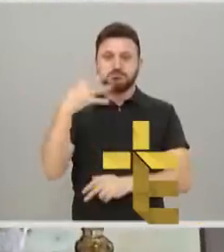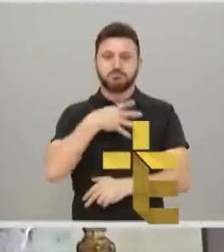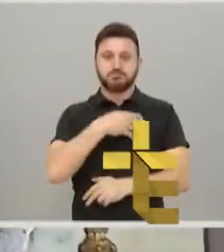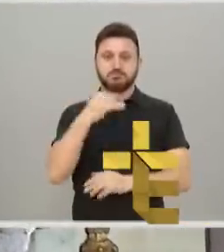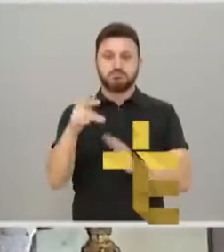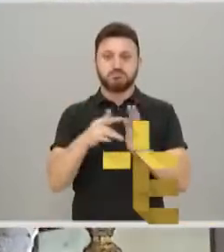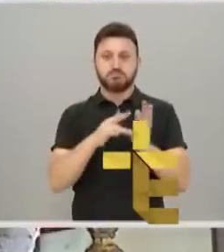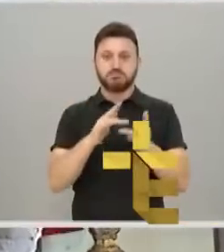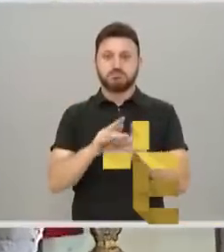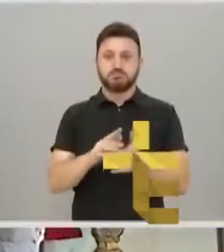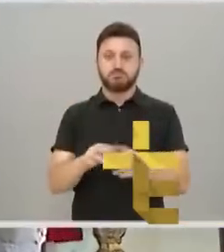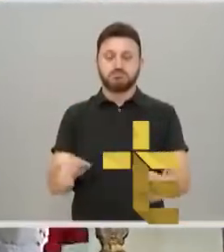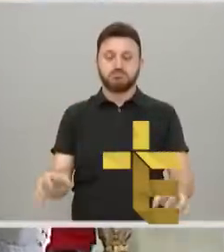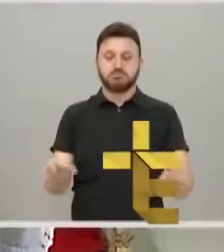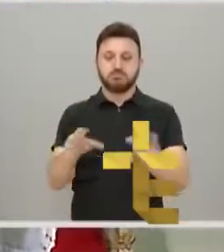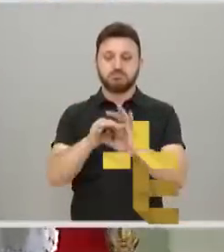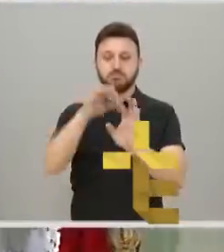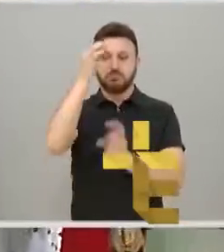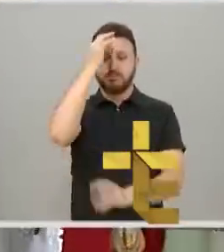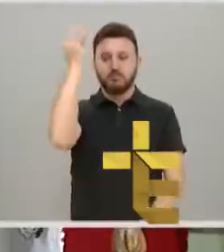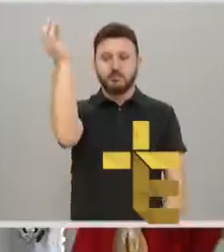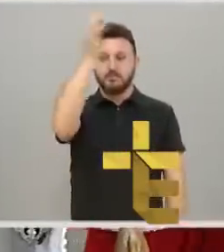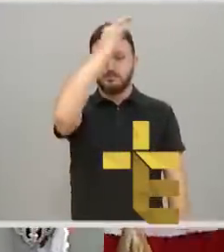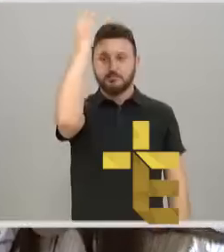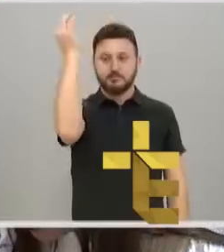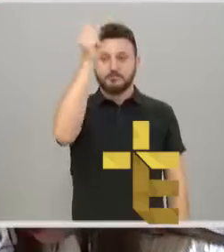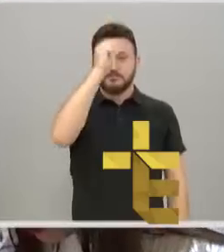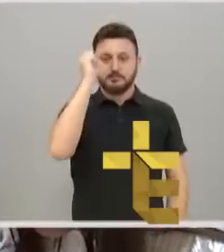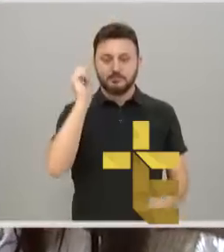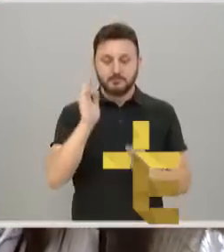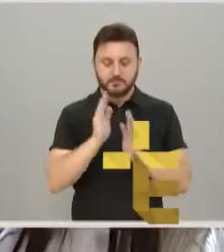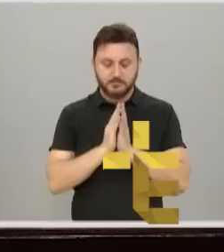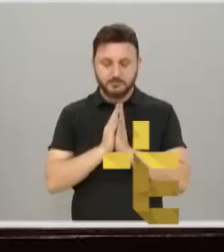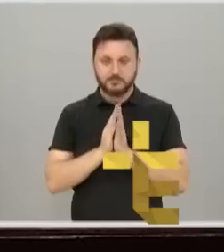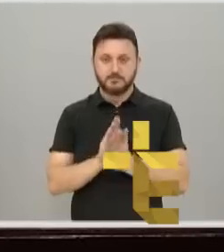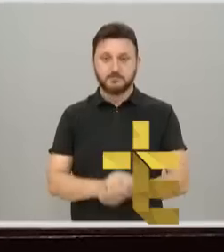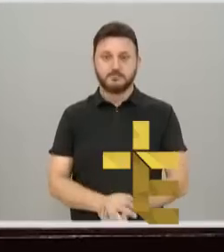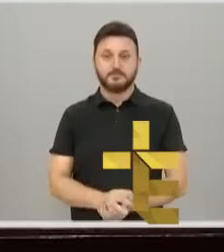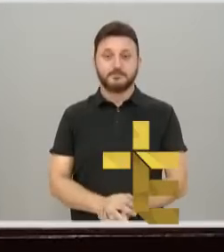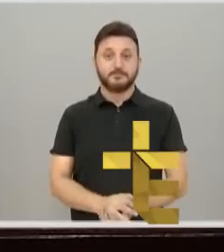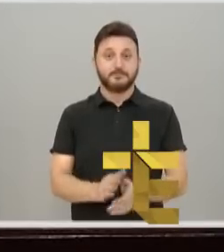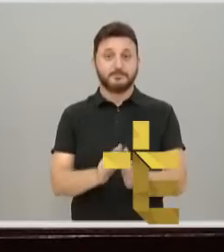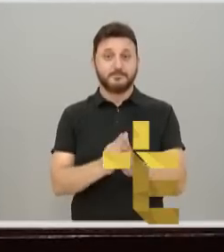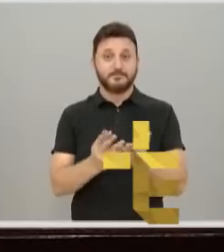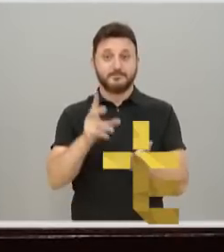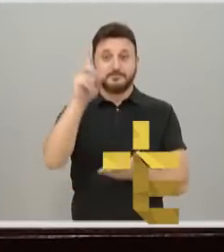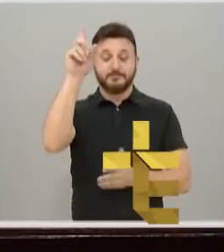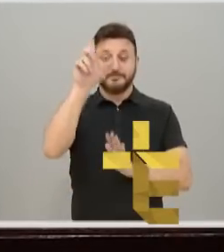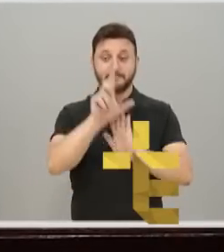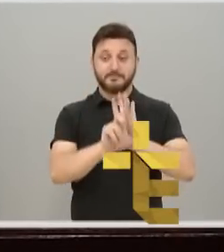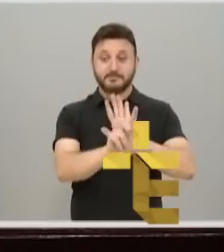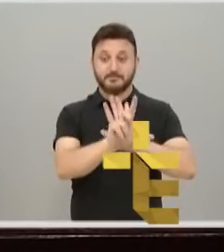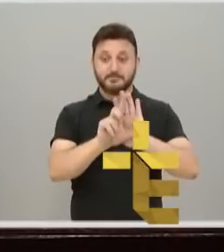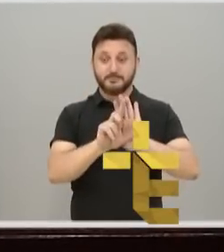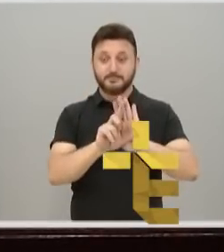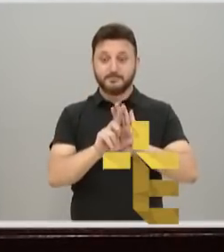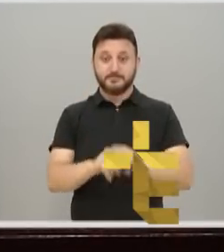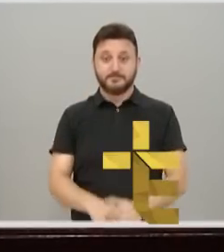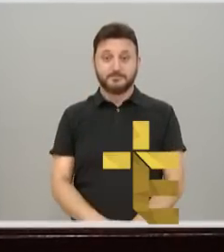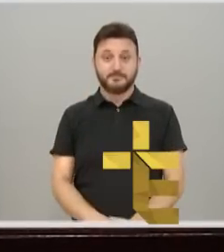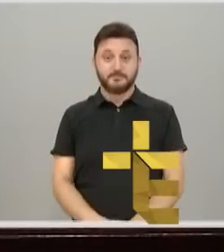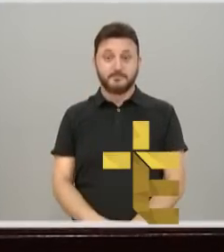vosso Filho, na unidade do Espírito Santo. Amém. Amém. Liturgia da Palavra.